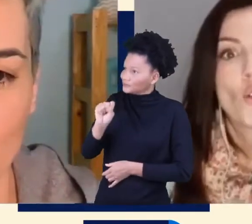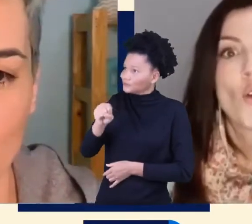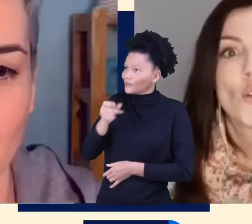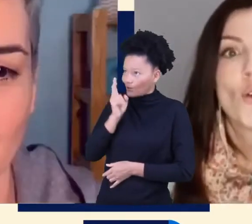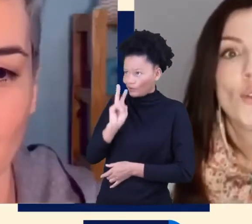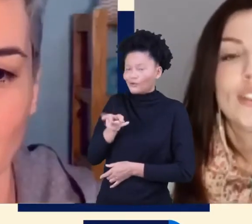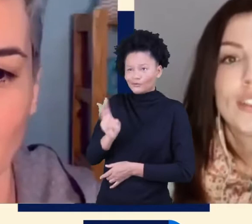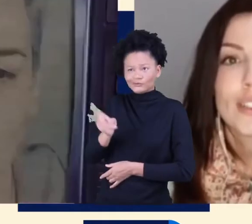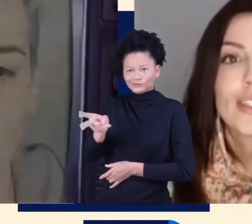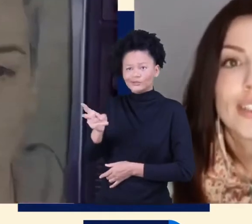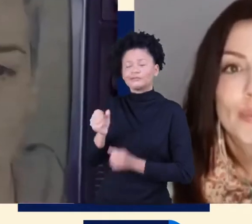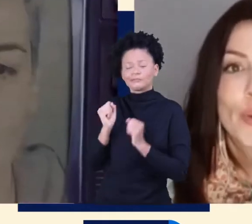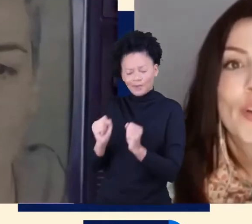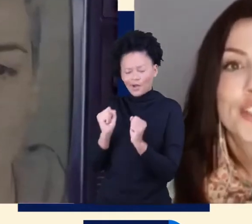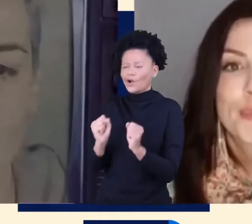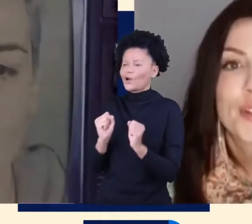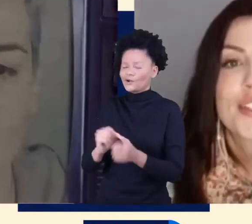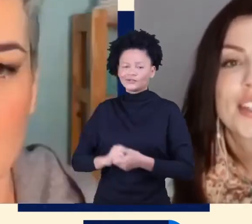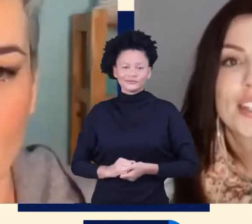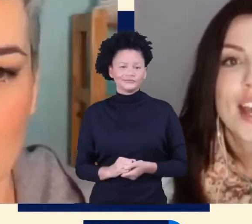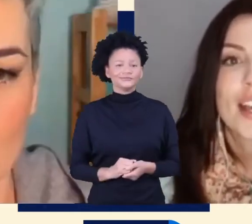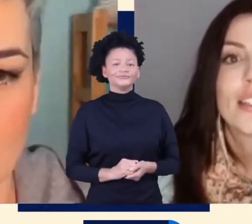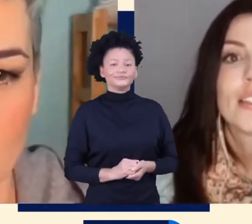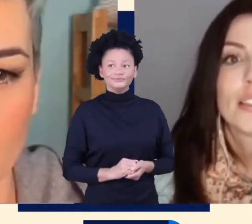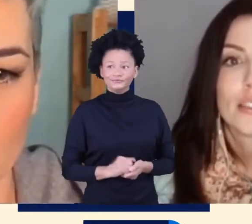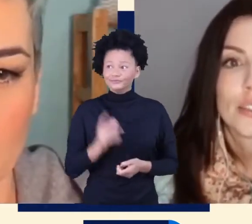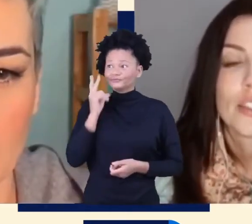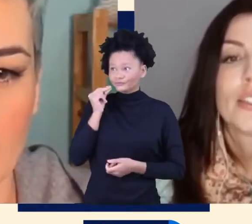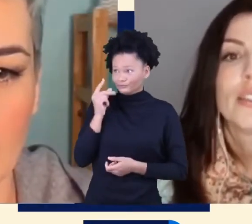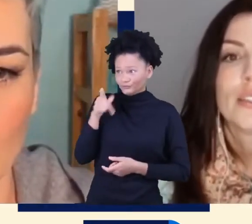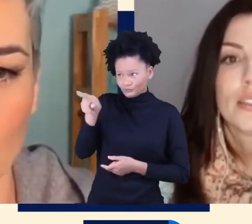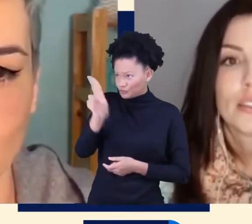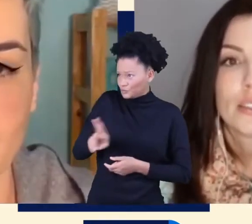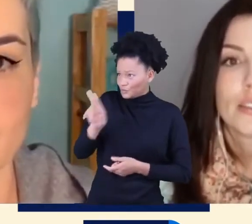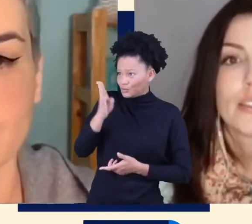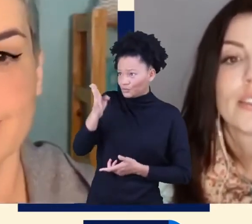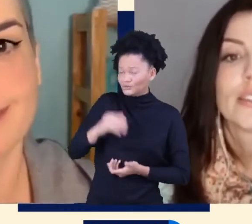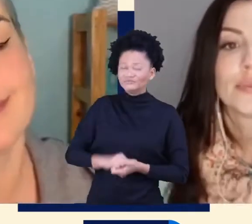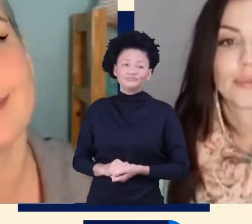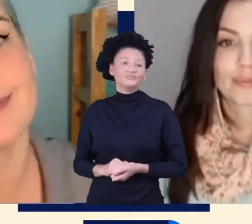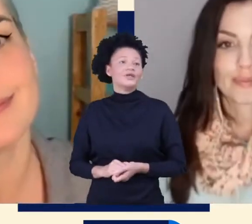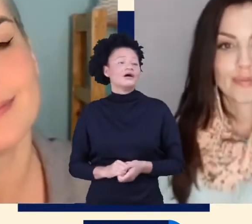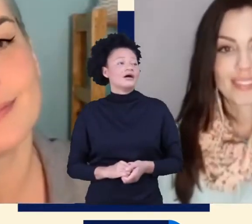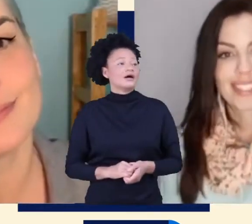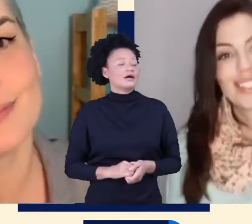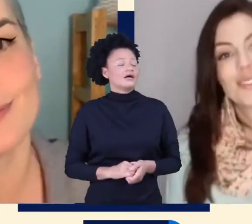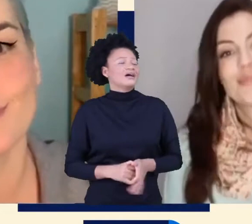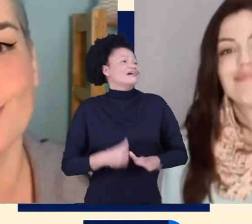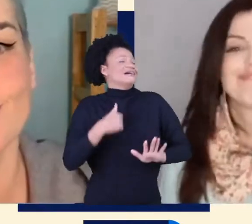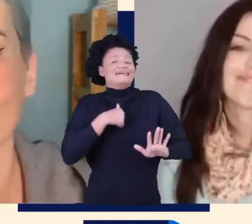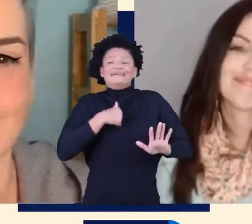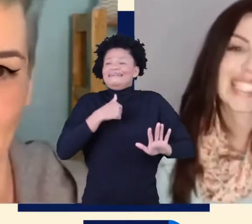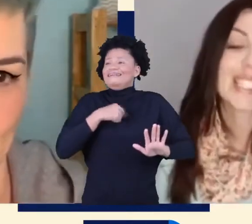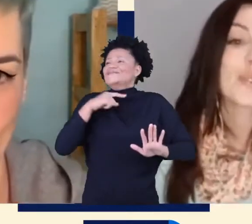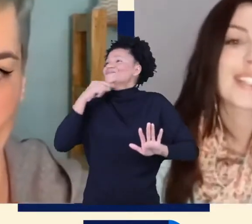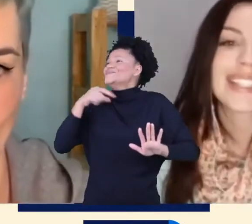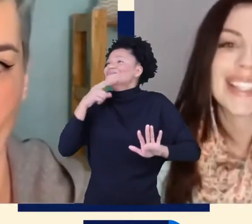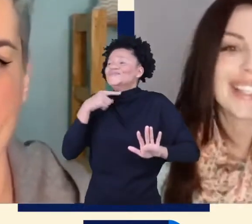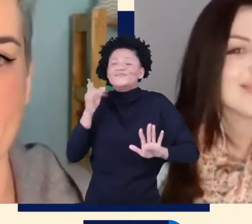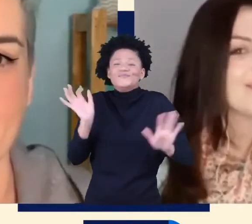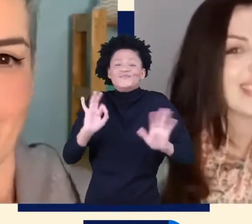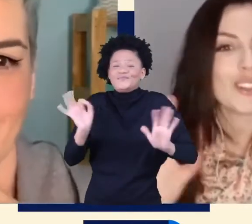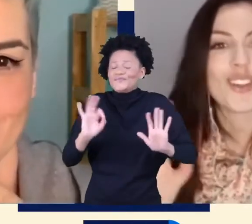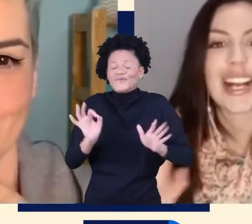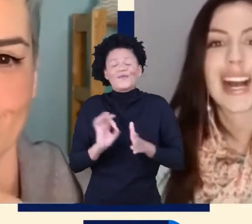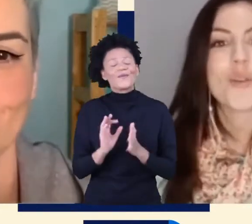gatinho. Com. Pera lá. Pode Você vai deixar. deixar seu filtro também, Carol? Eu Não. não